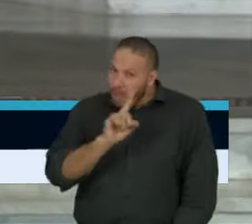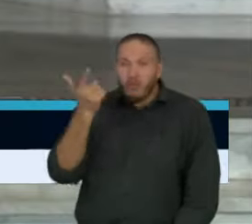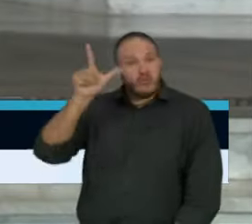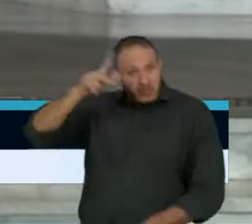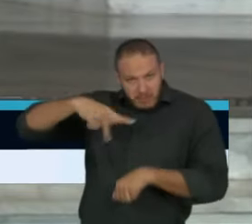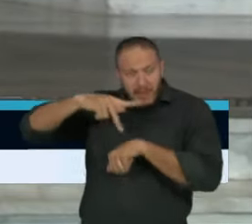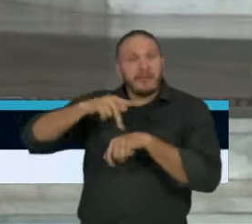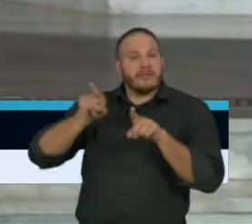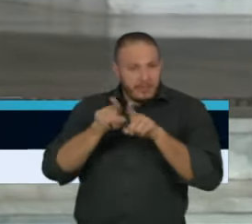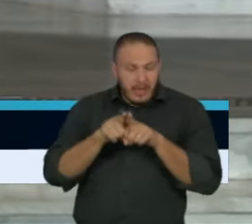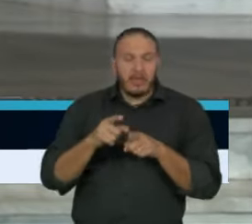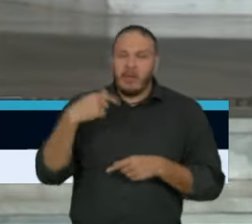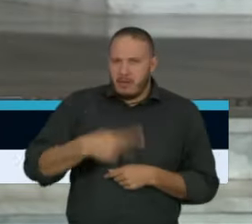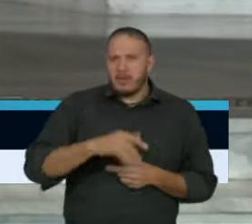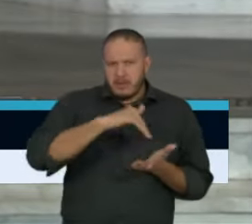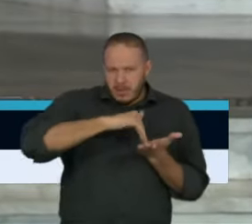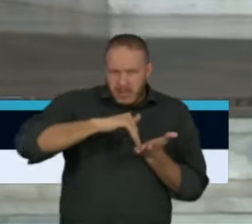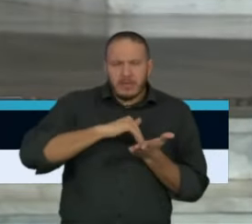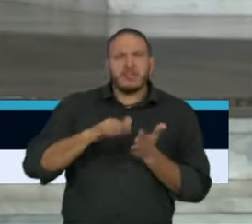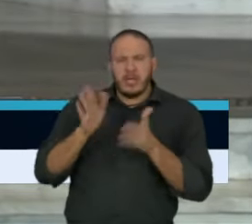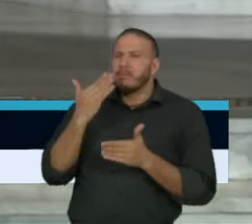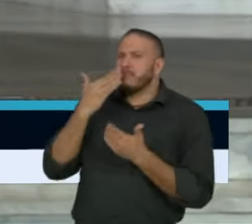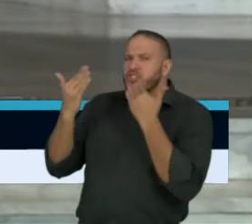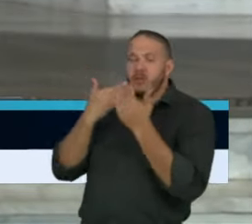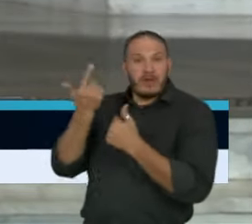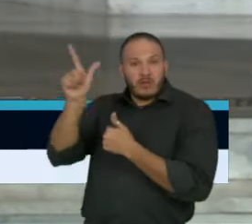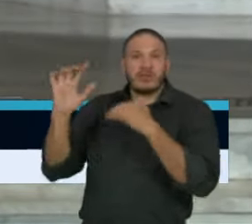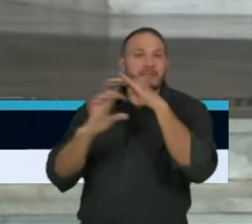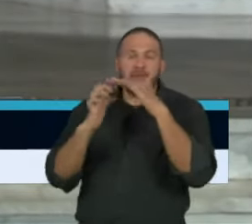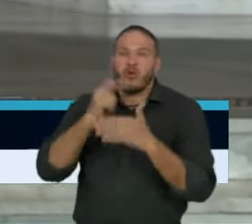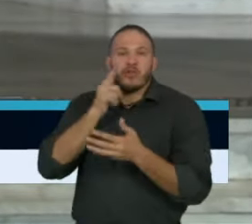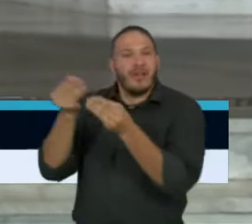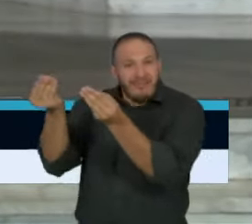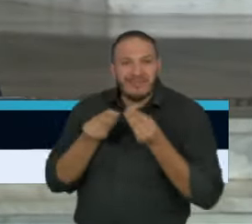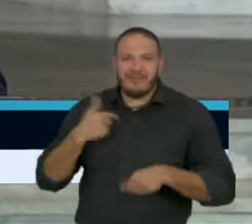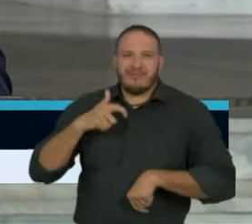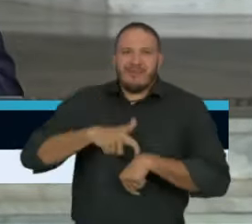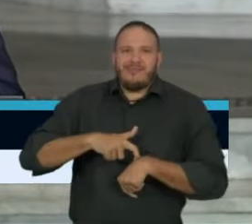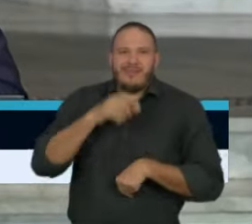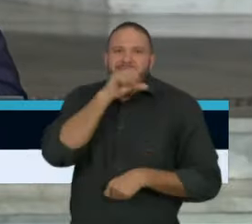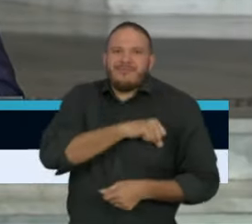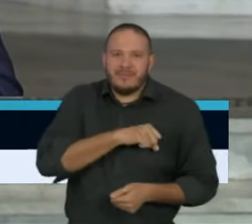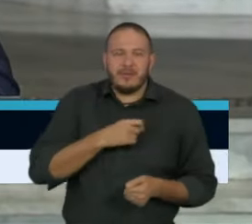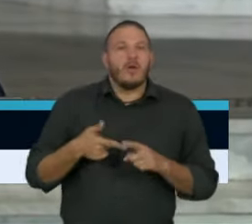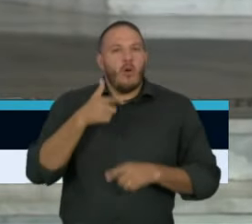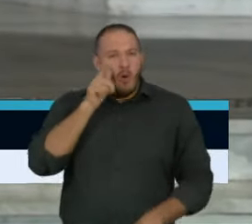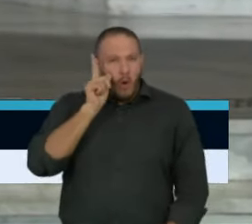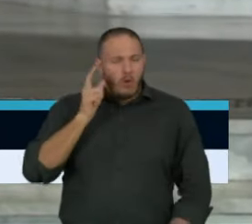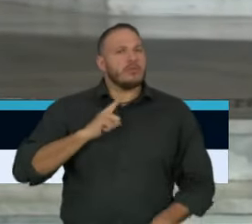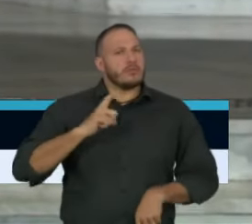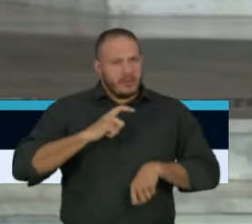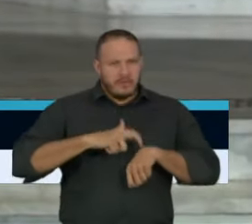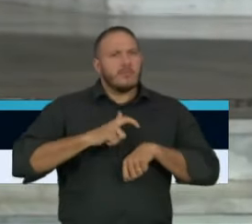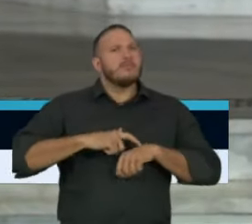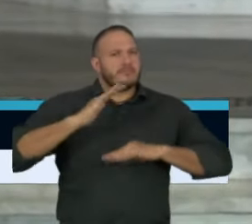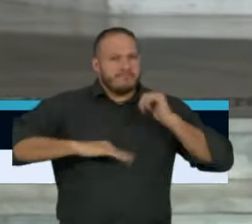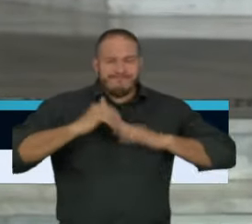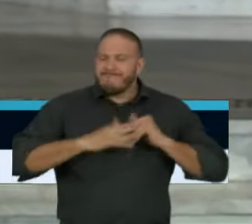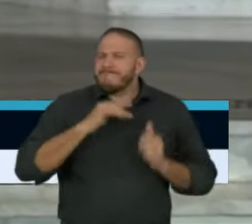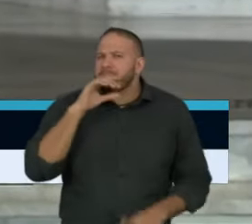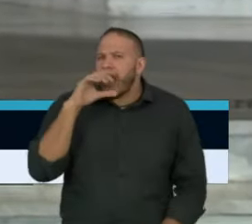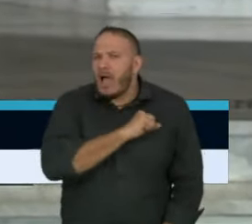em andamento, mas as companhias não conseguem entregar. Então, ontem nós tomamos uma ação importantíssima junto ao